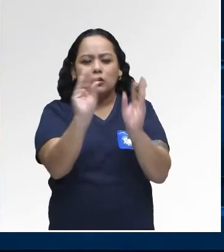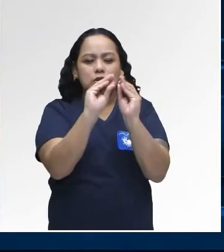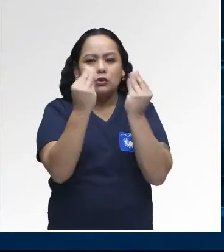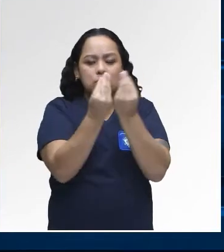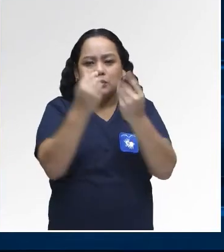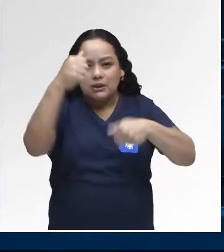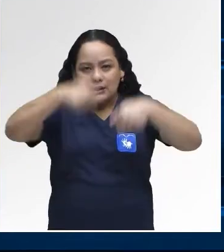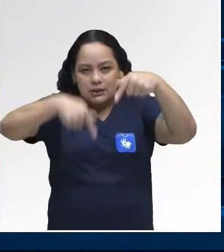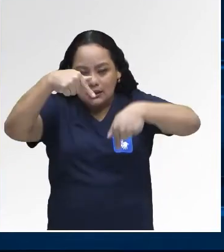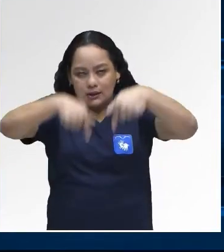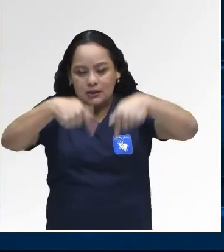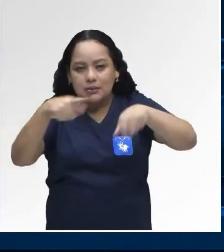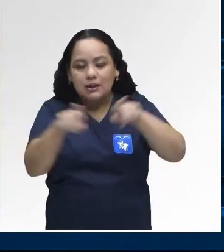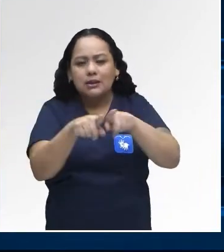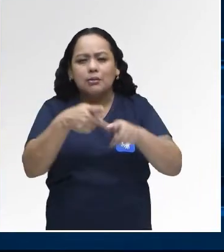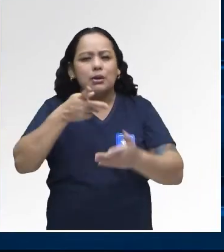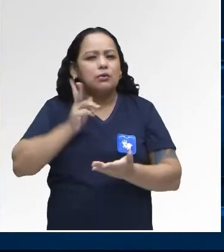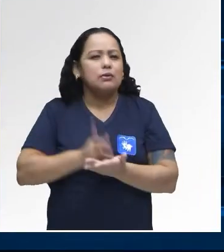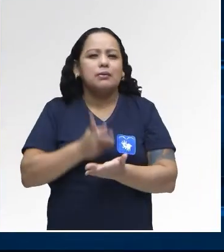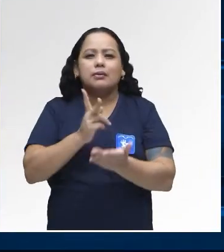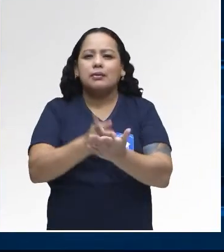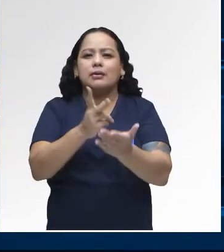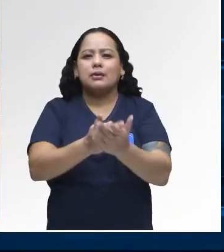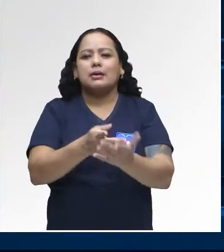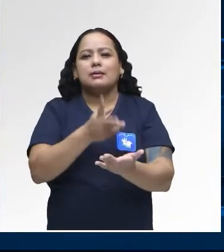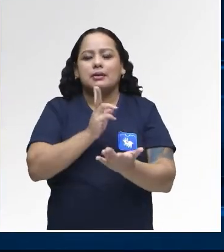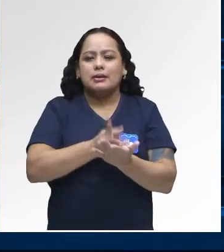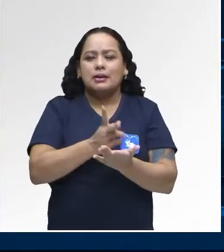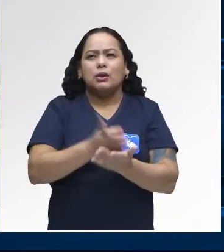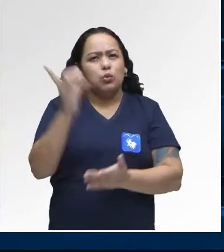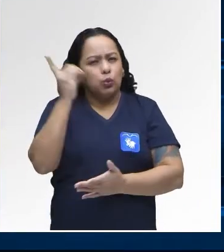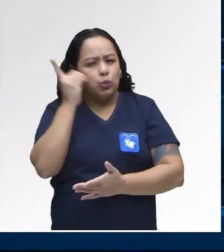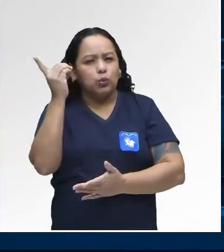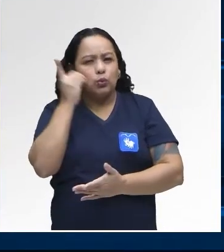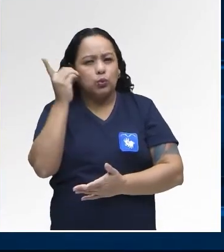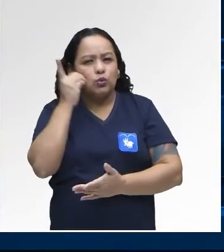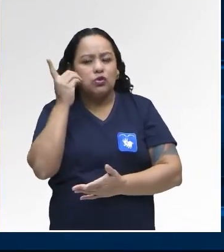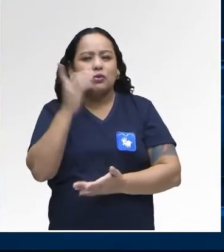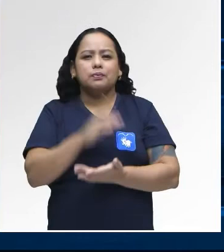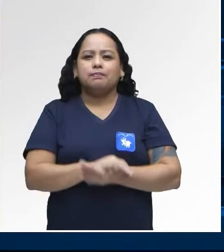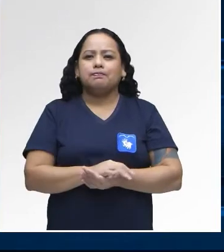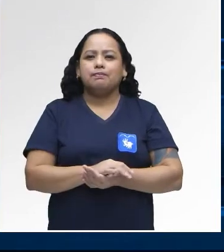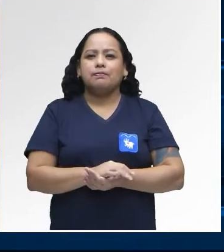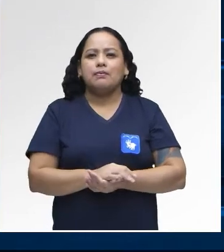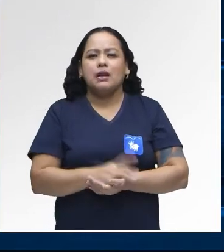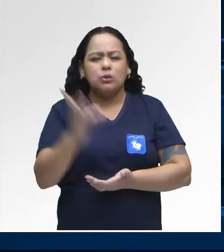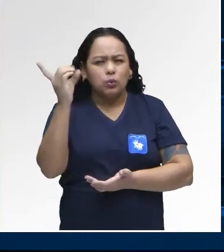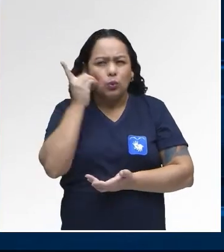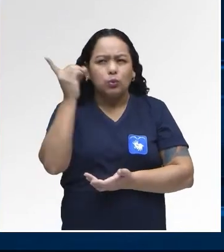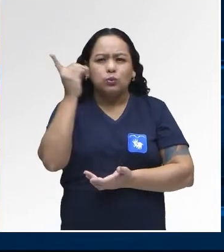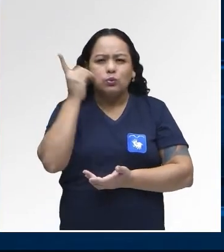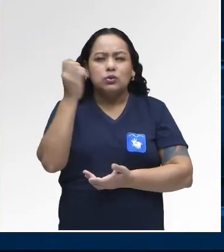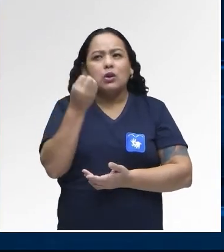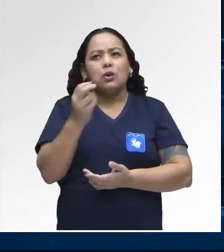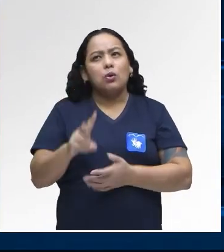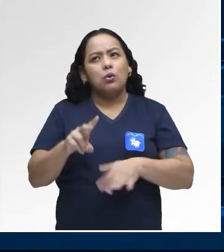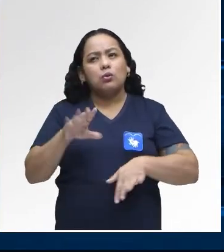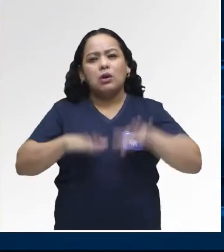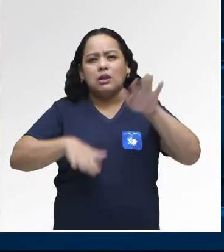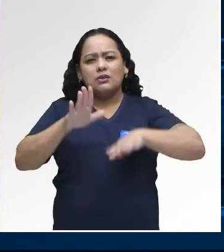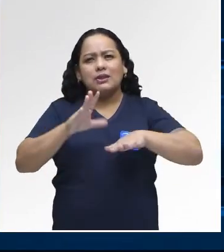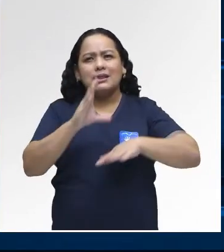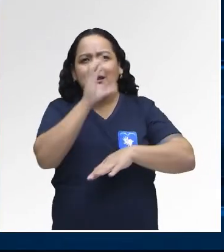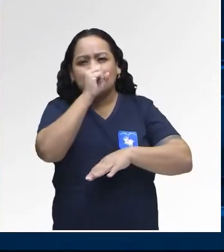A frequência de uso, ela usa todo dia, ela consome todos os dias ou só consome nos